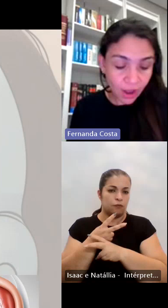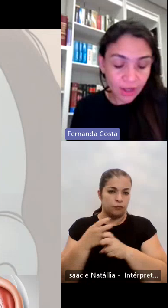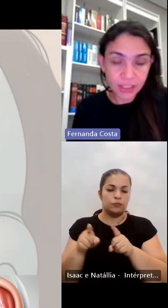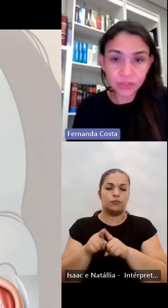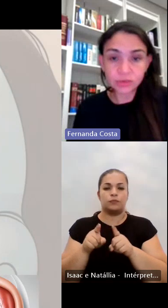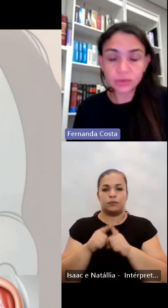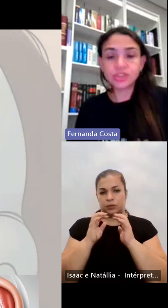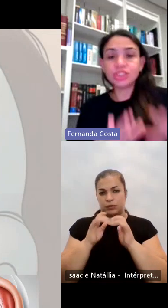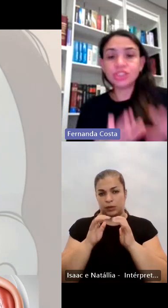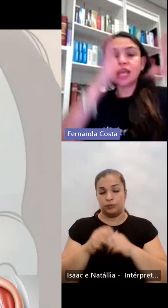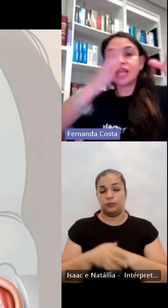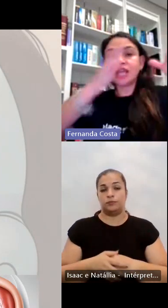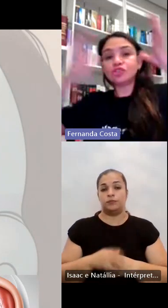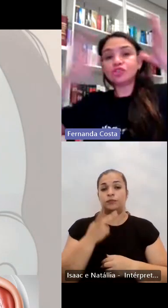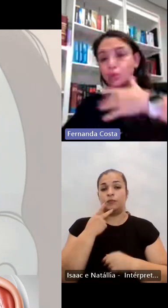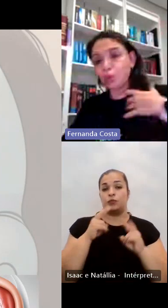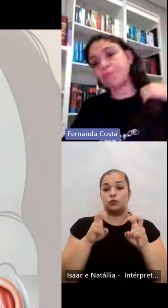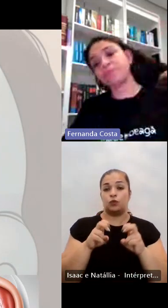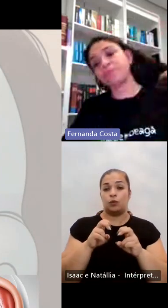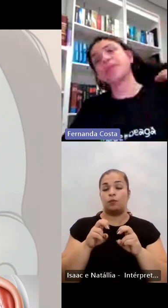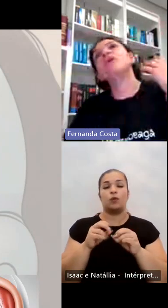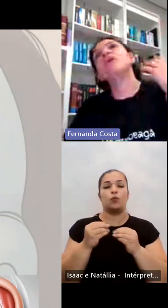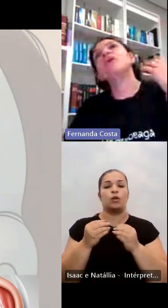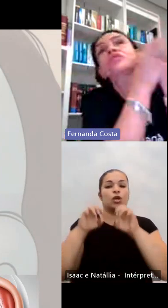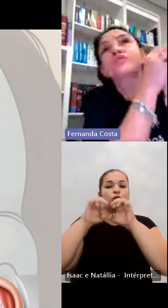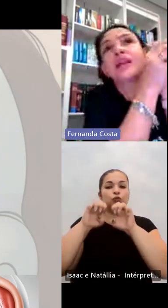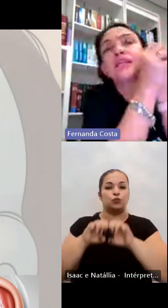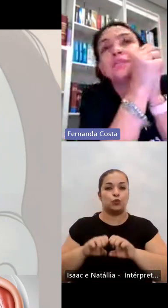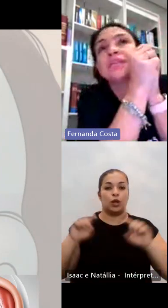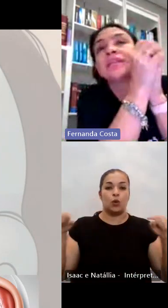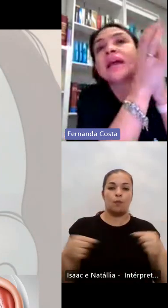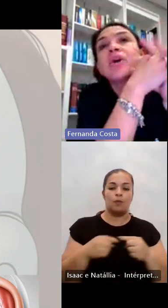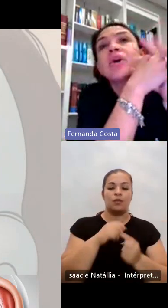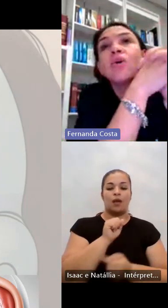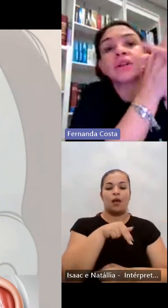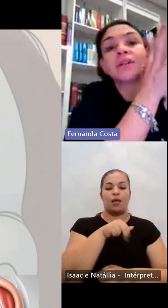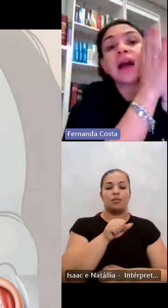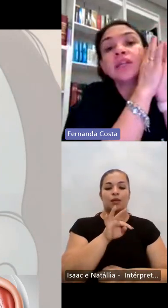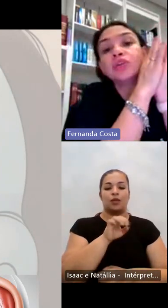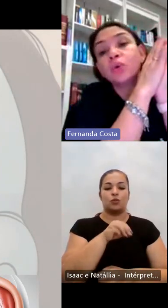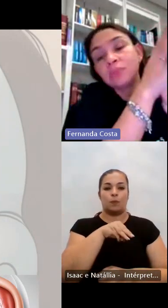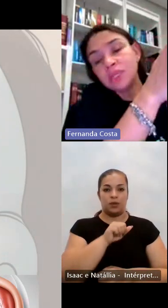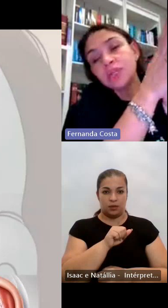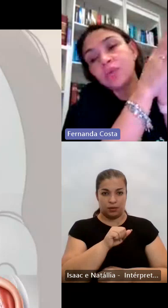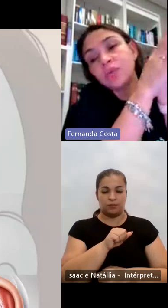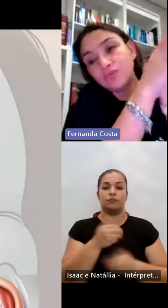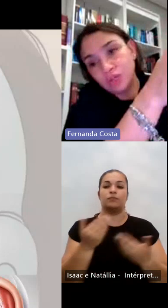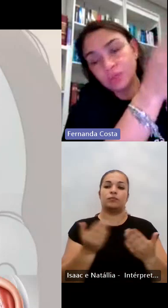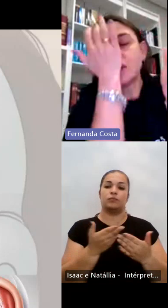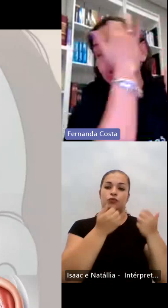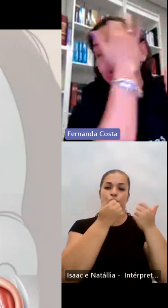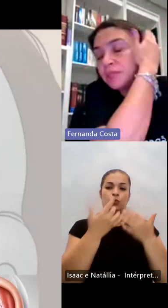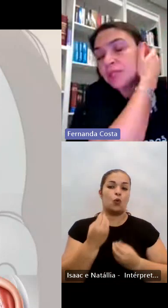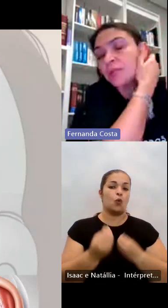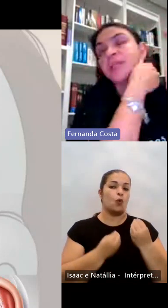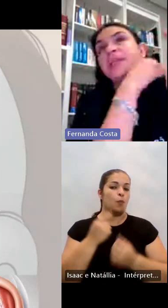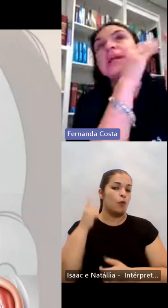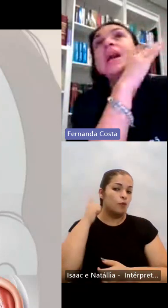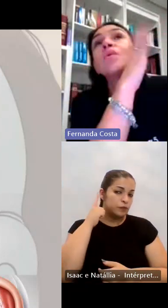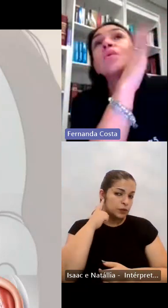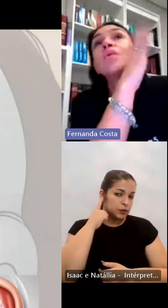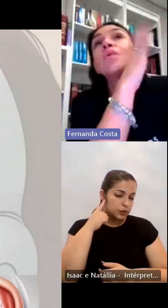estou falando de estrutura. Então, nós falamos até agora da anatomia do ouvido, da anatomia